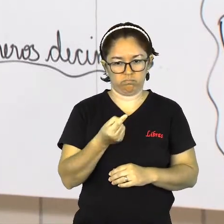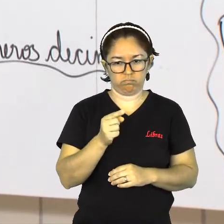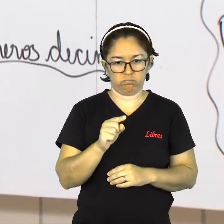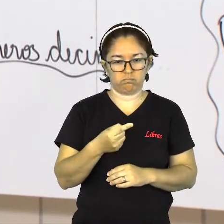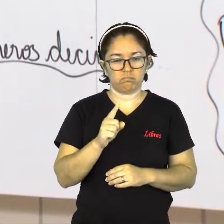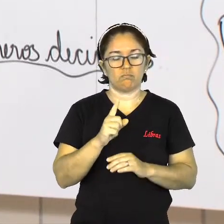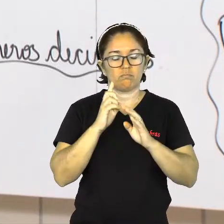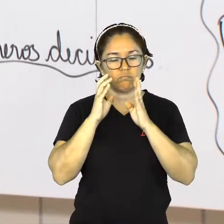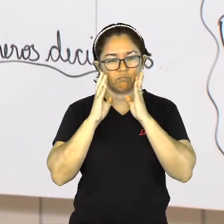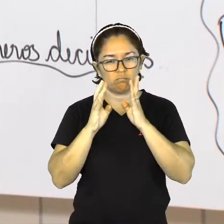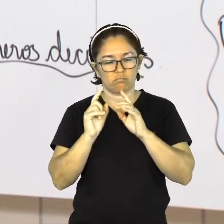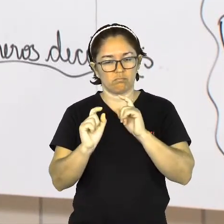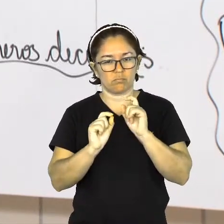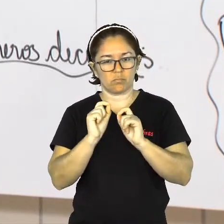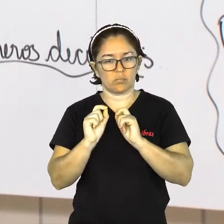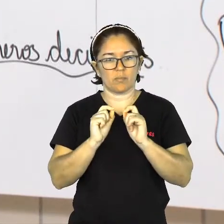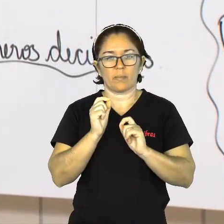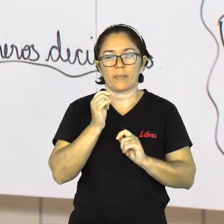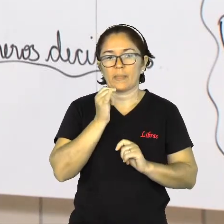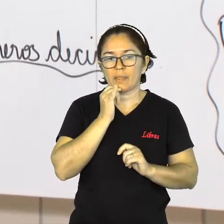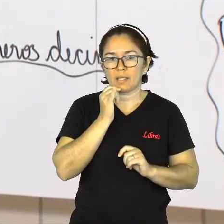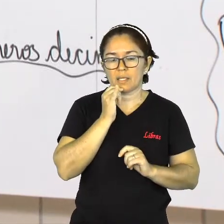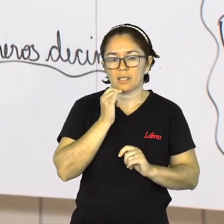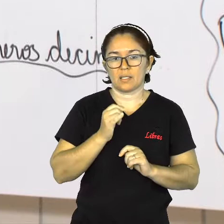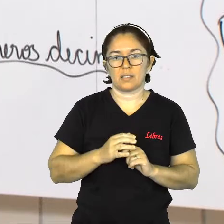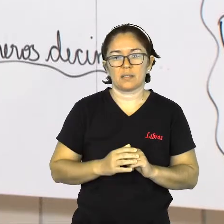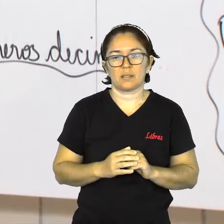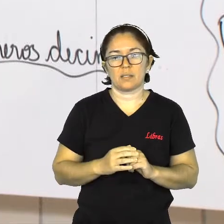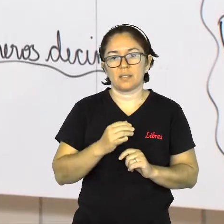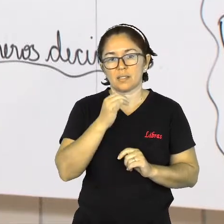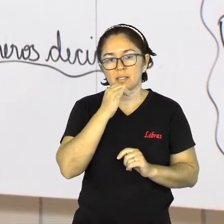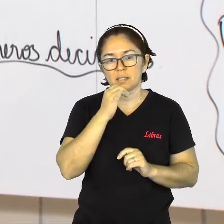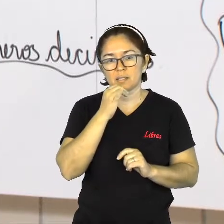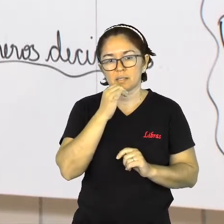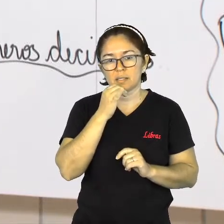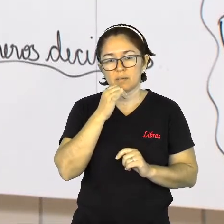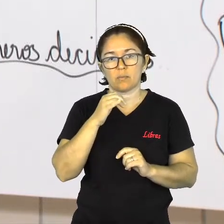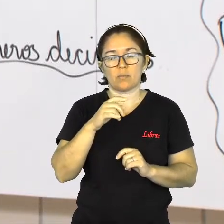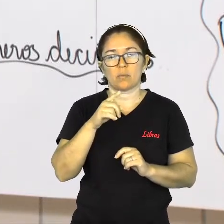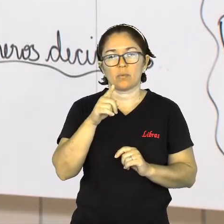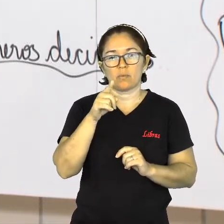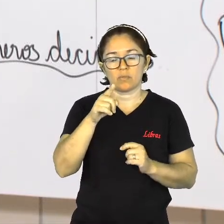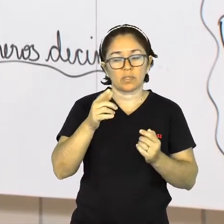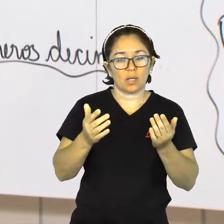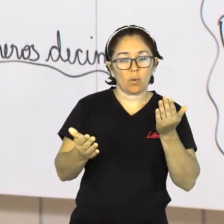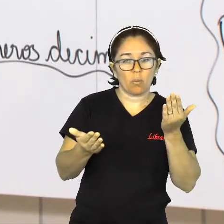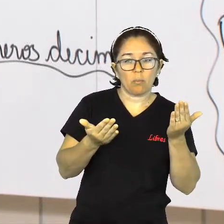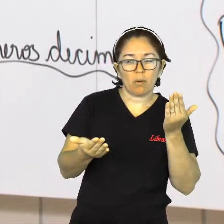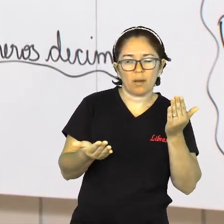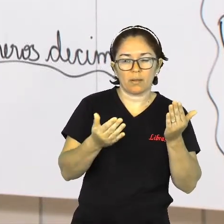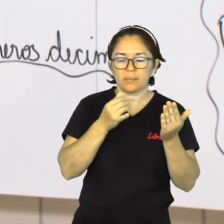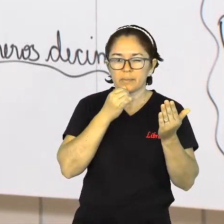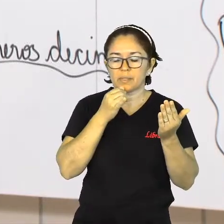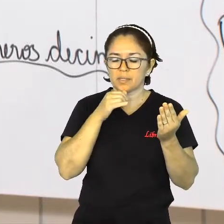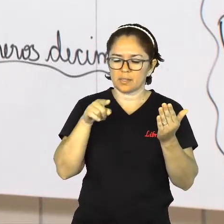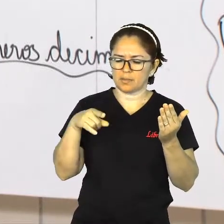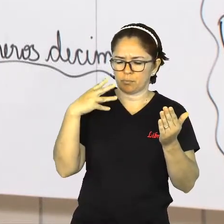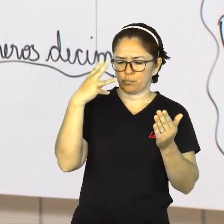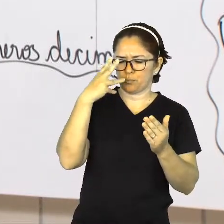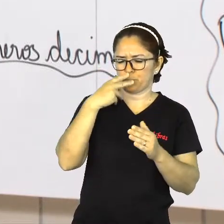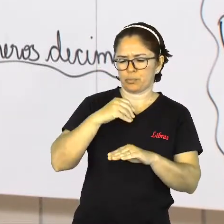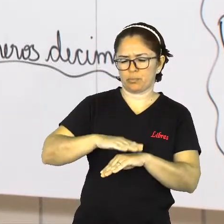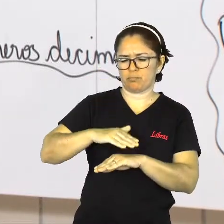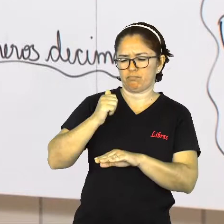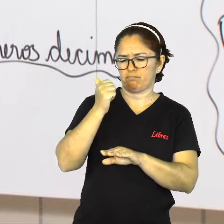tudo que você vai fazer, olhar, você compara. Esse aqui é mais bonito, ou esse aqui é